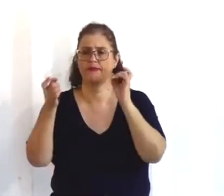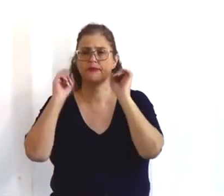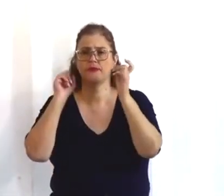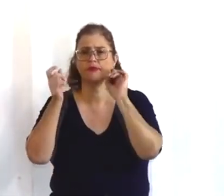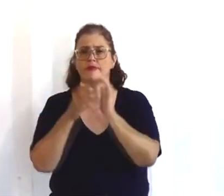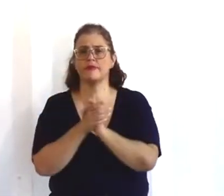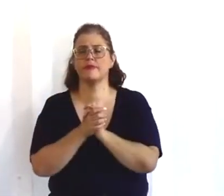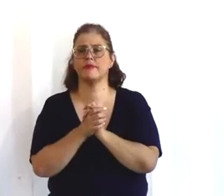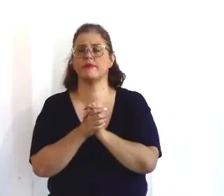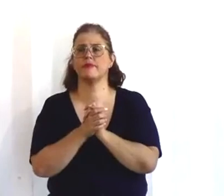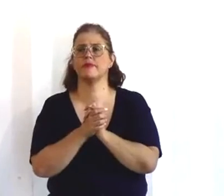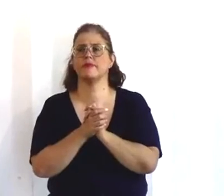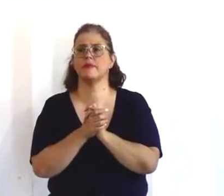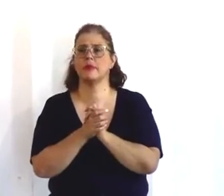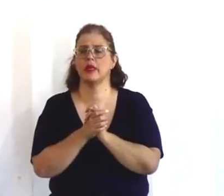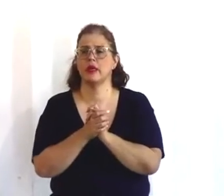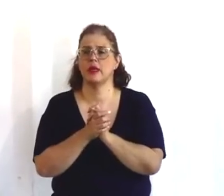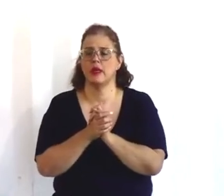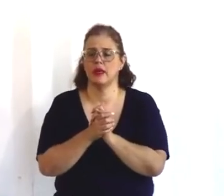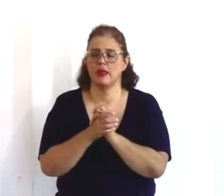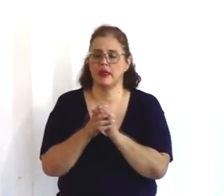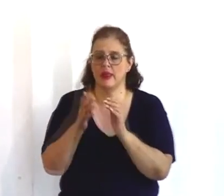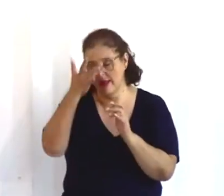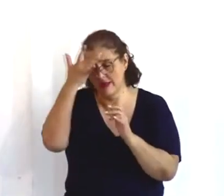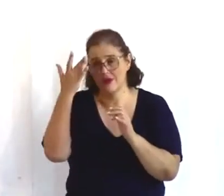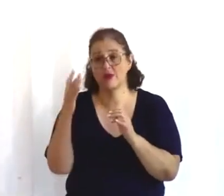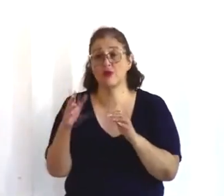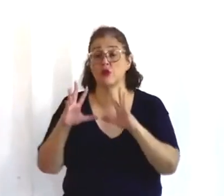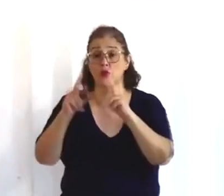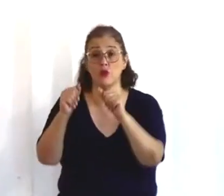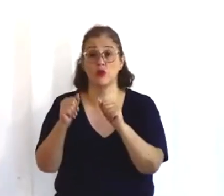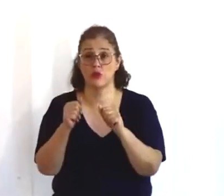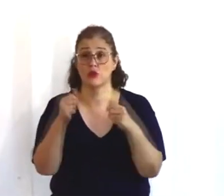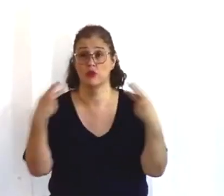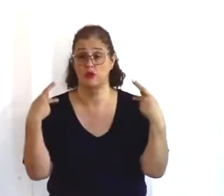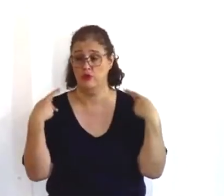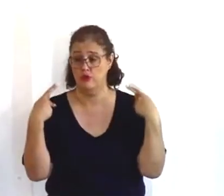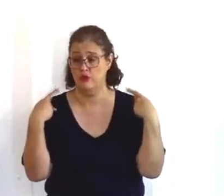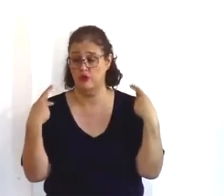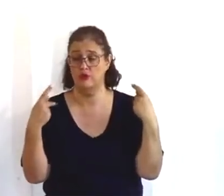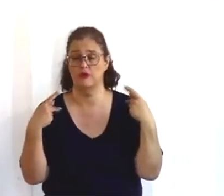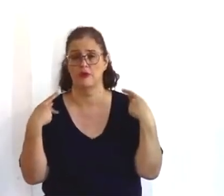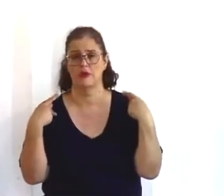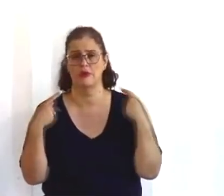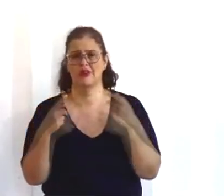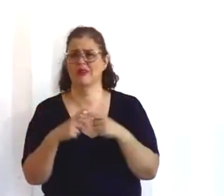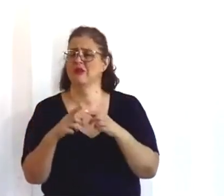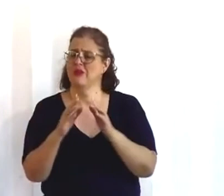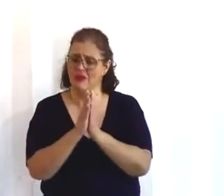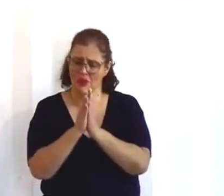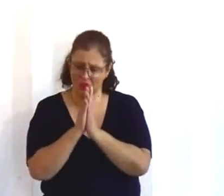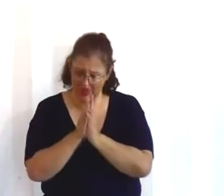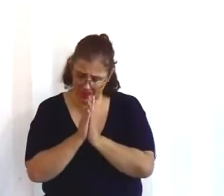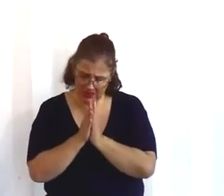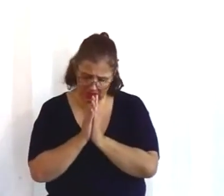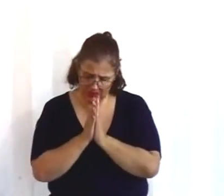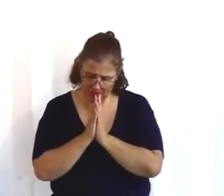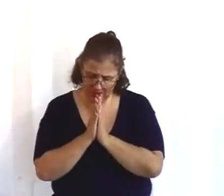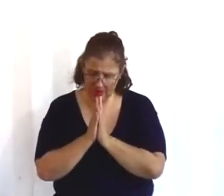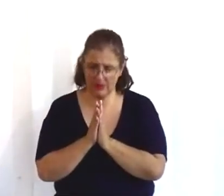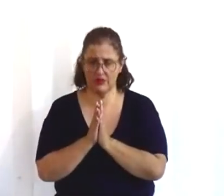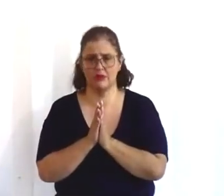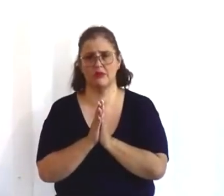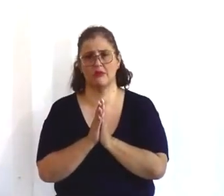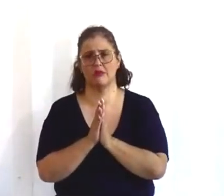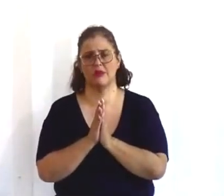meus irmãos, mas não chorar de desespero, de achar que não tem esperança, que nós estamos perdidos, estamos sem rumo, que estamos à deriva. Não é